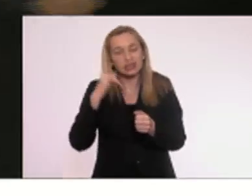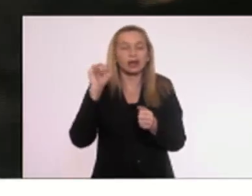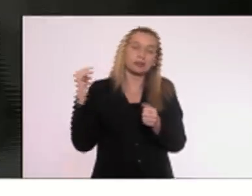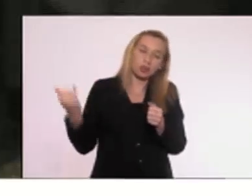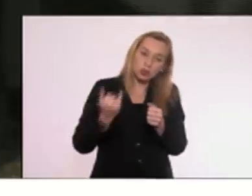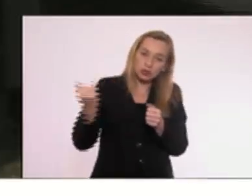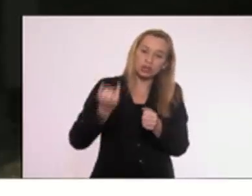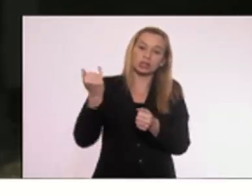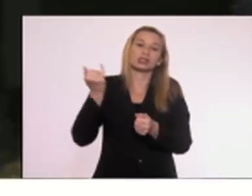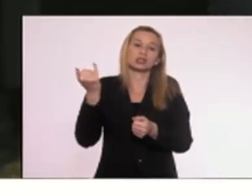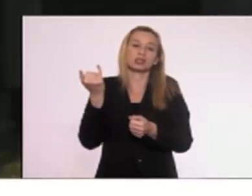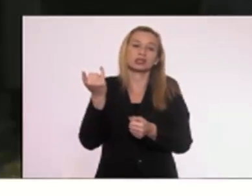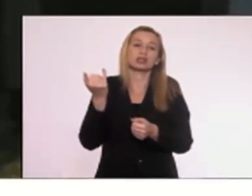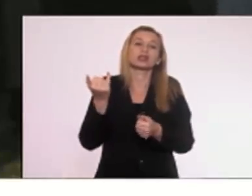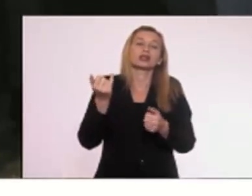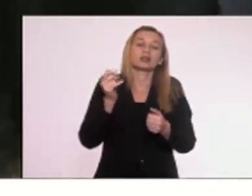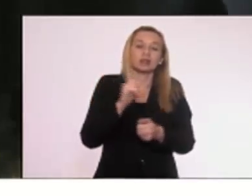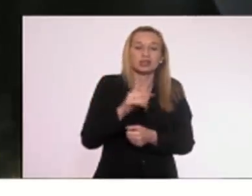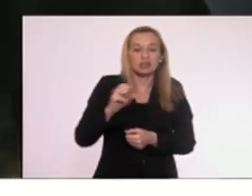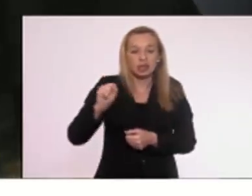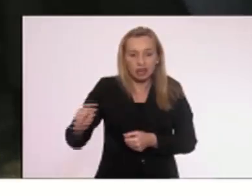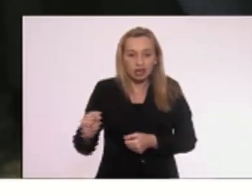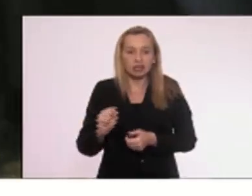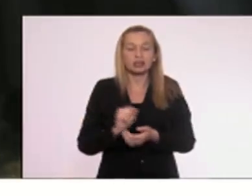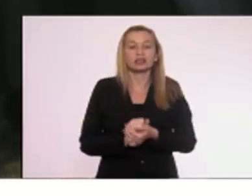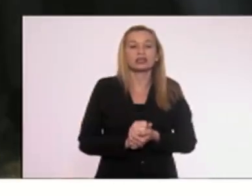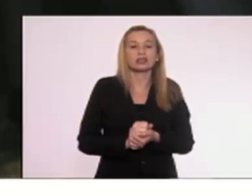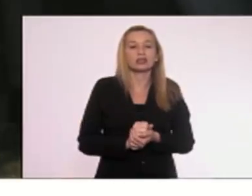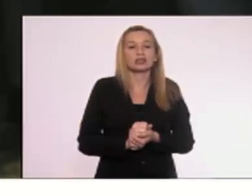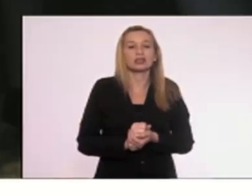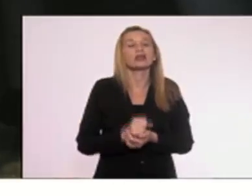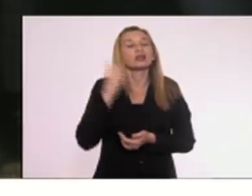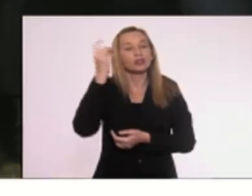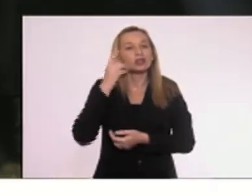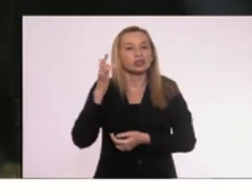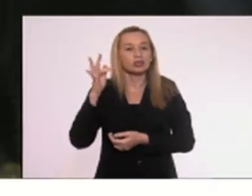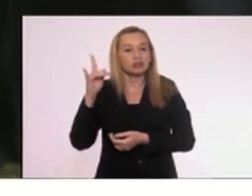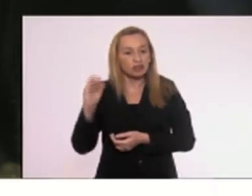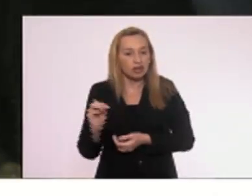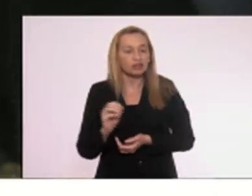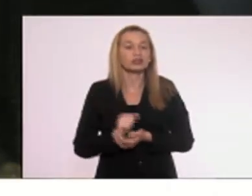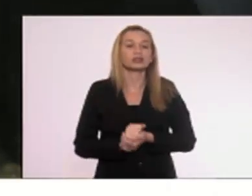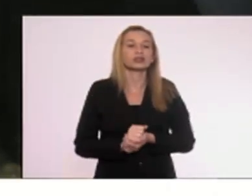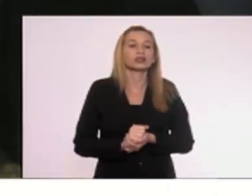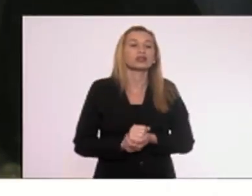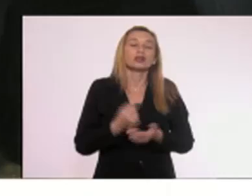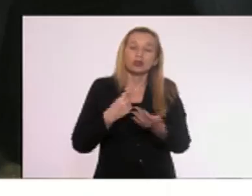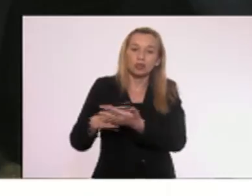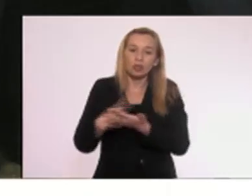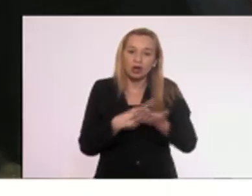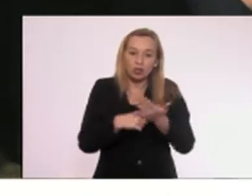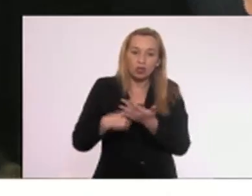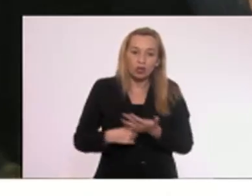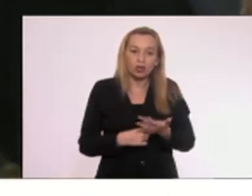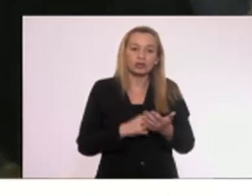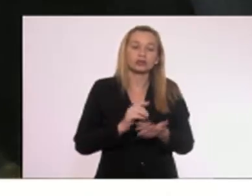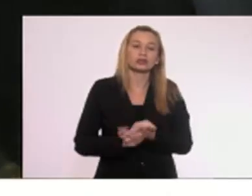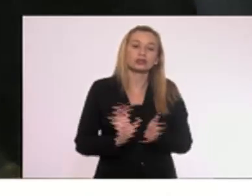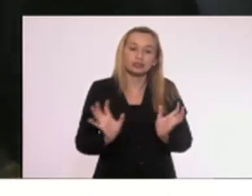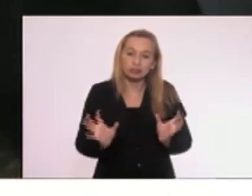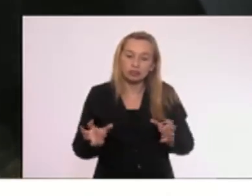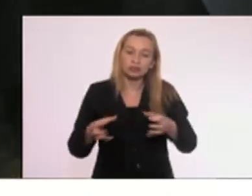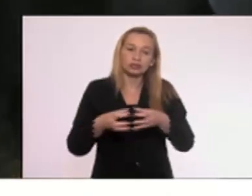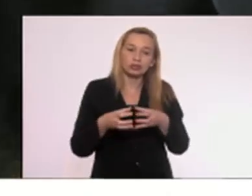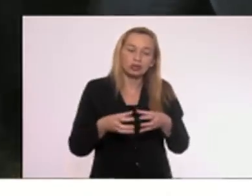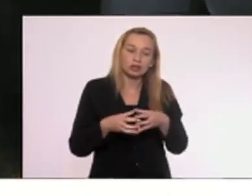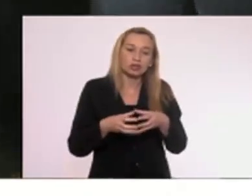importância do PCCS, que é uma batalha antiga, como destacou o deputado Serafini, nós, em comum acordo, aglutinamos as